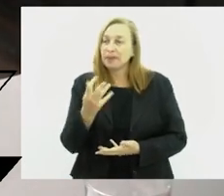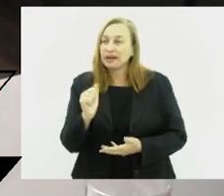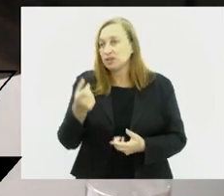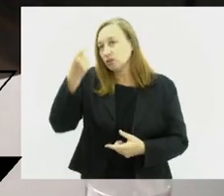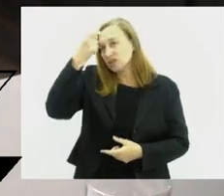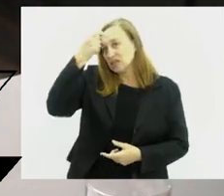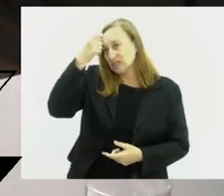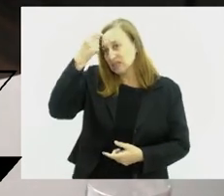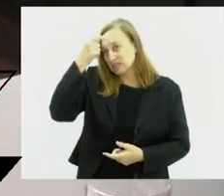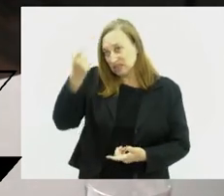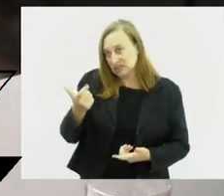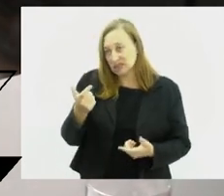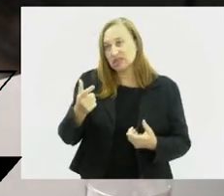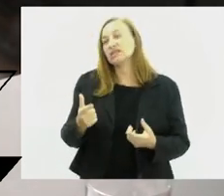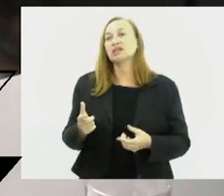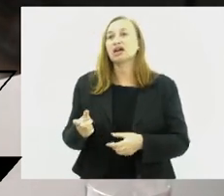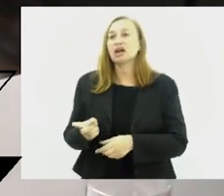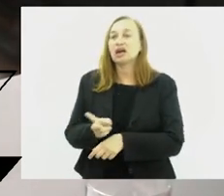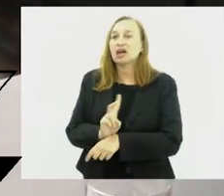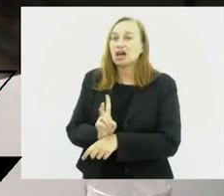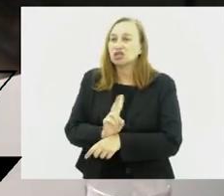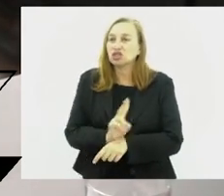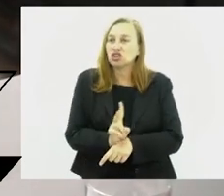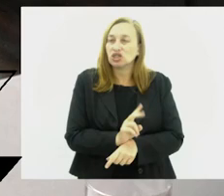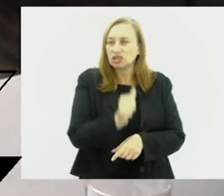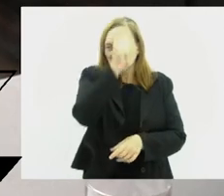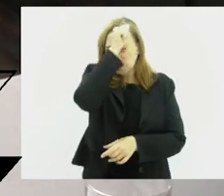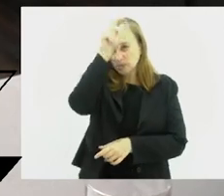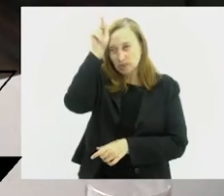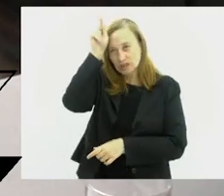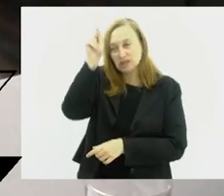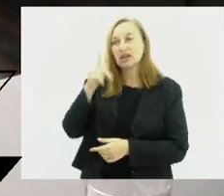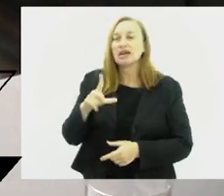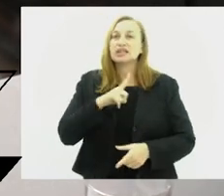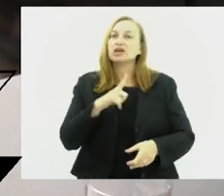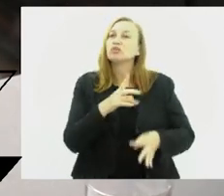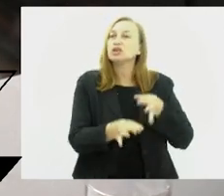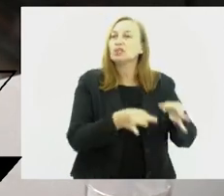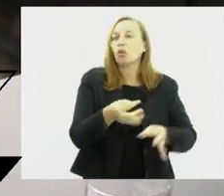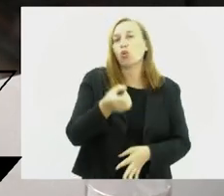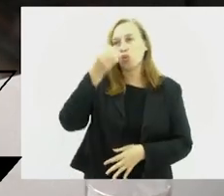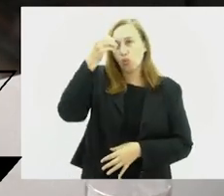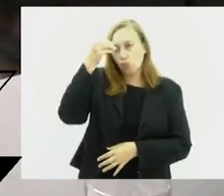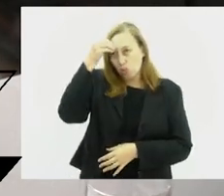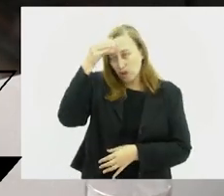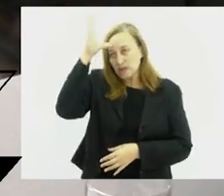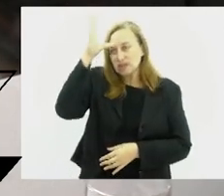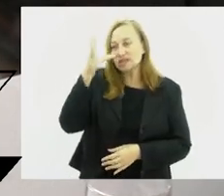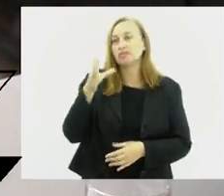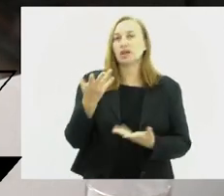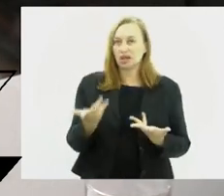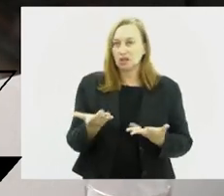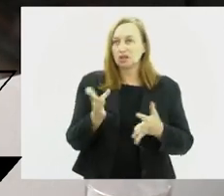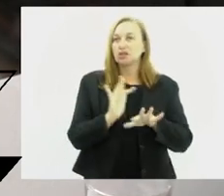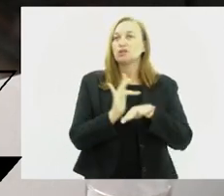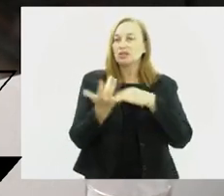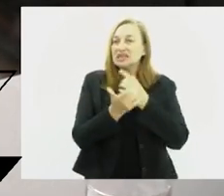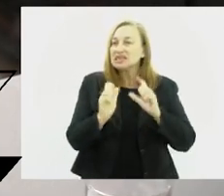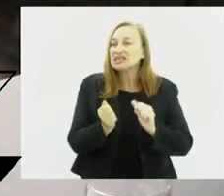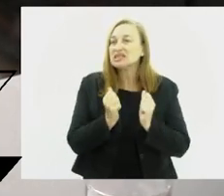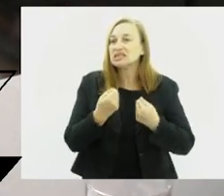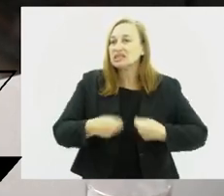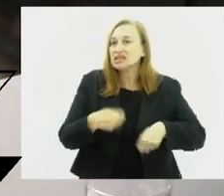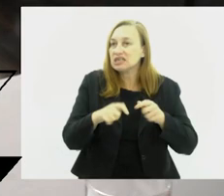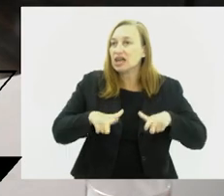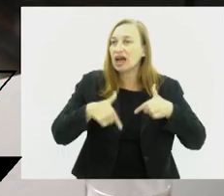daqueles agentes públicos de segurança terem o treinamento e o conhecimento através da grande mídia que precisam atuar, ora